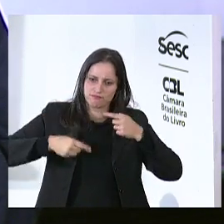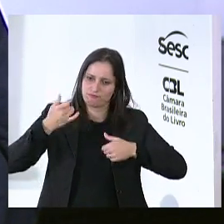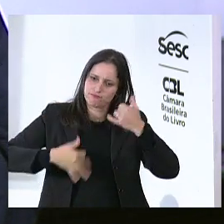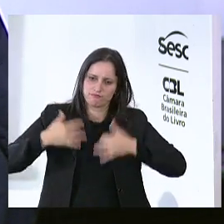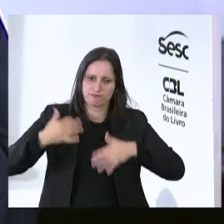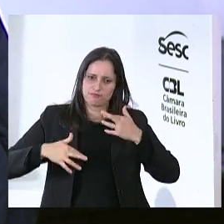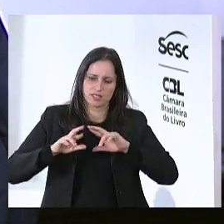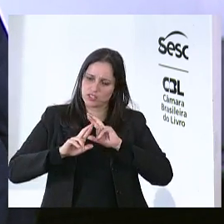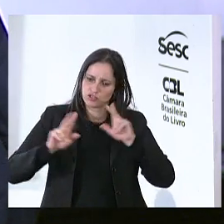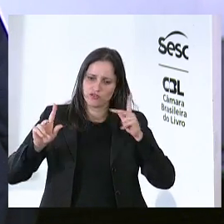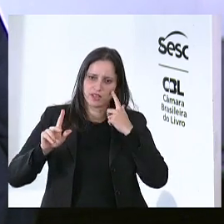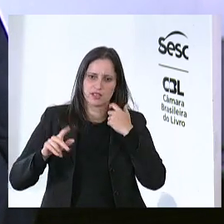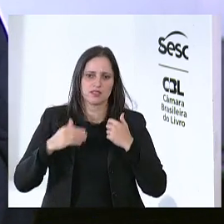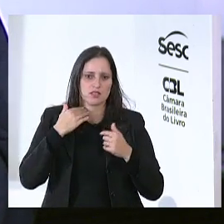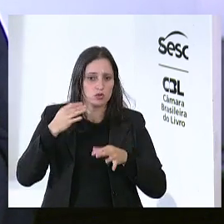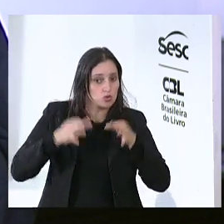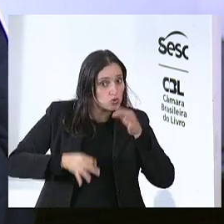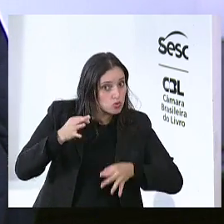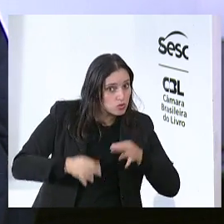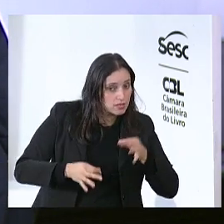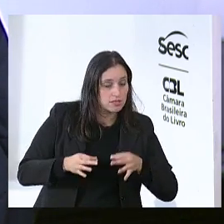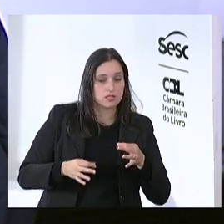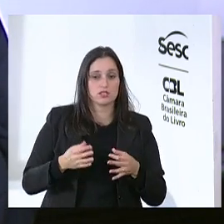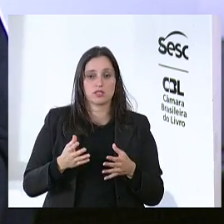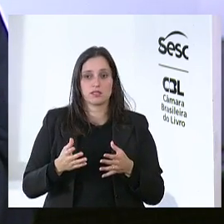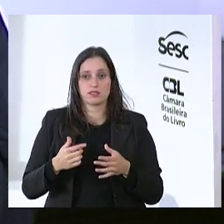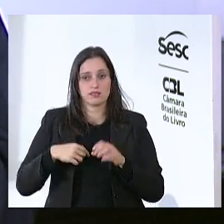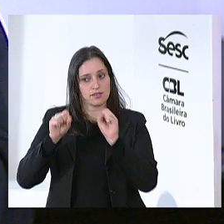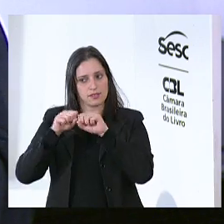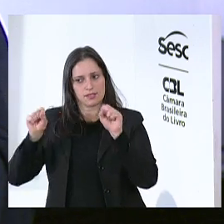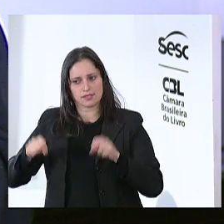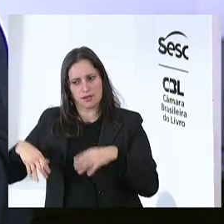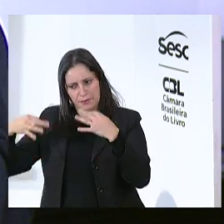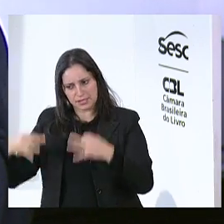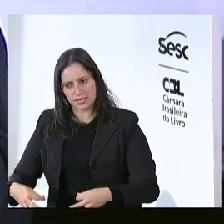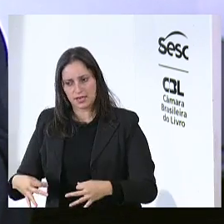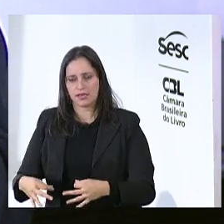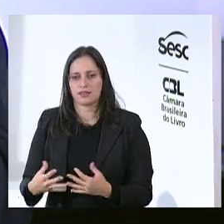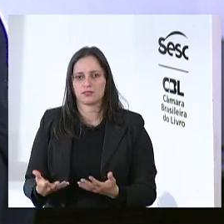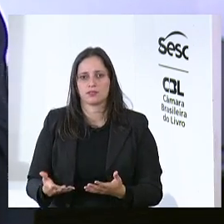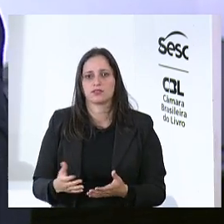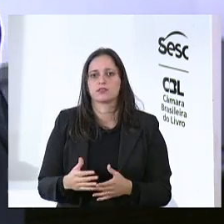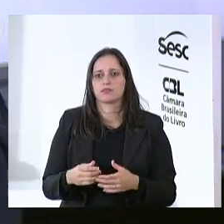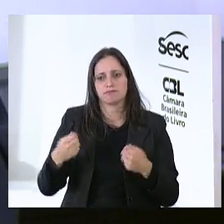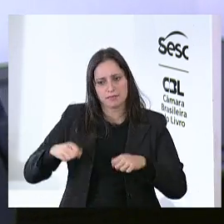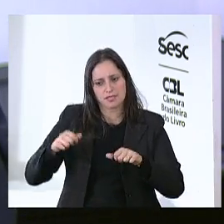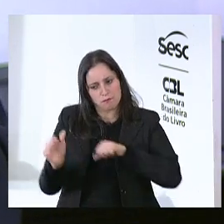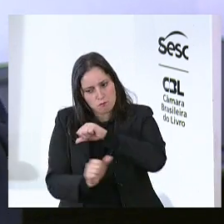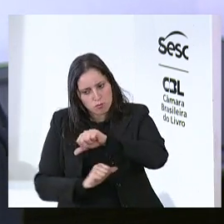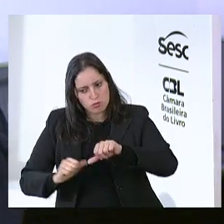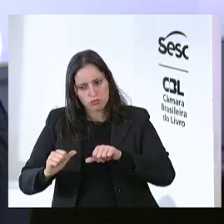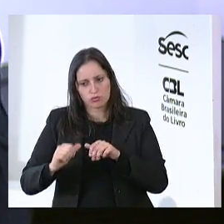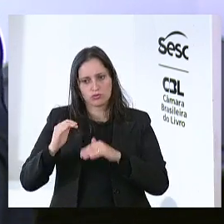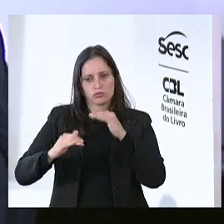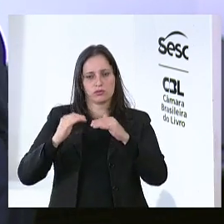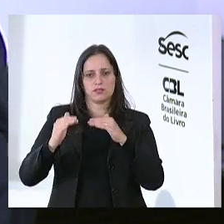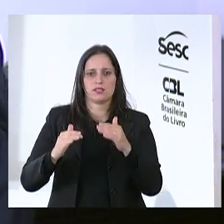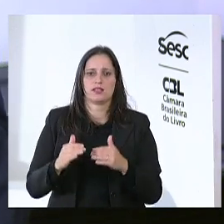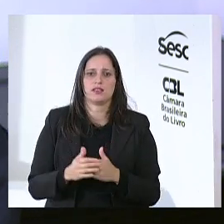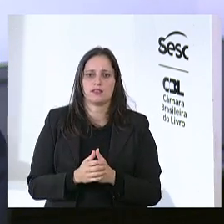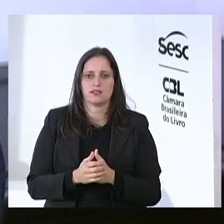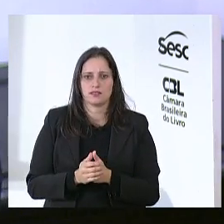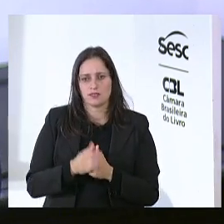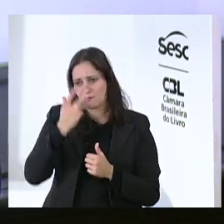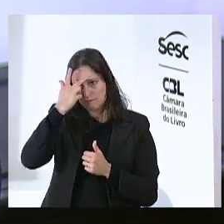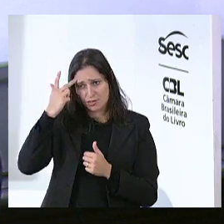de justiça, de sistema, e que se não reformar isso, não tem bom e mal. As pessoas vão entrando nessa máquina infernal e vão se tornando